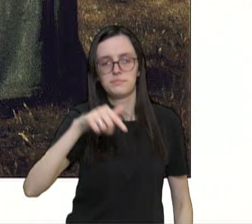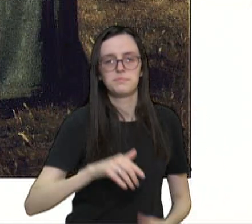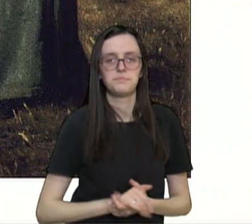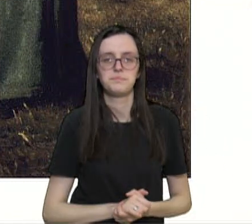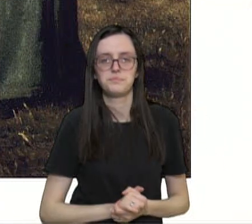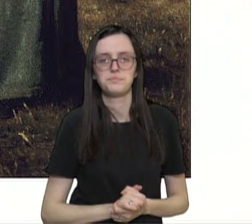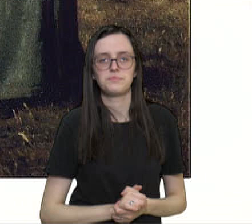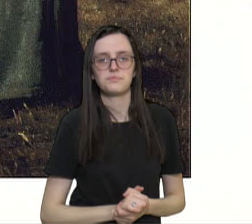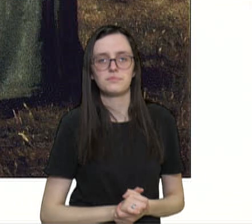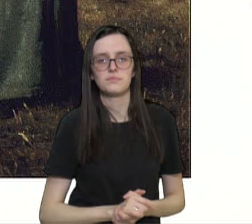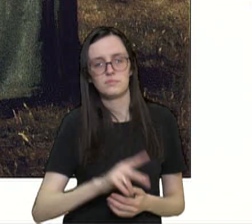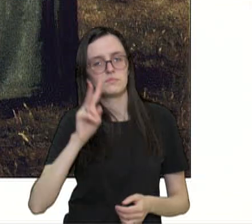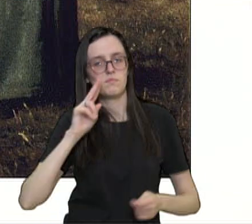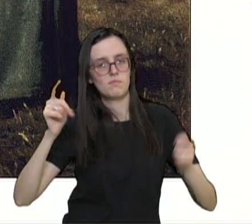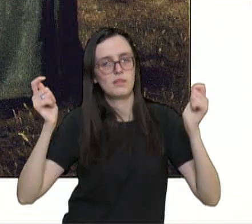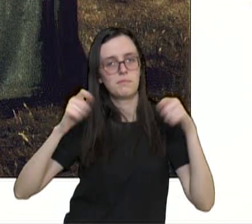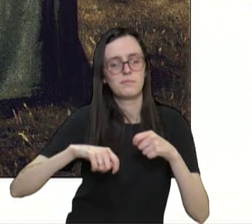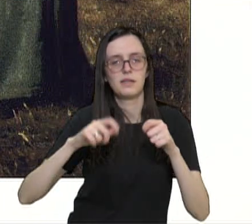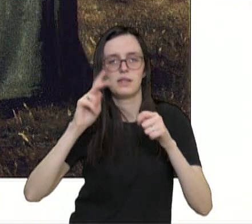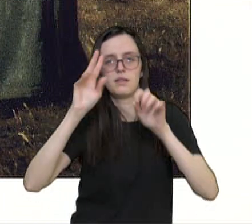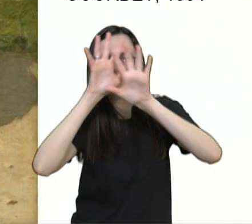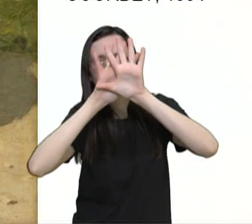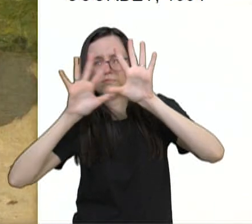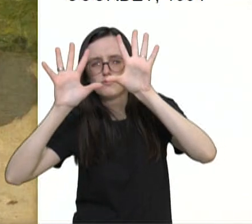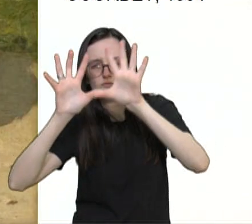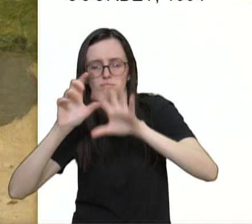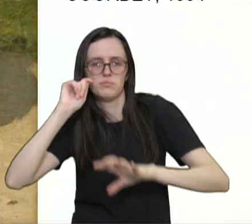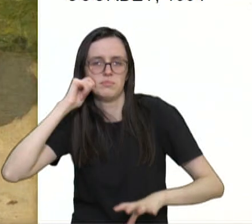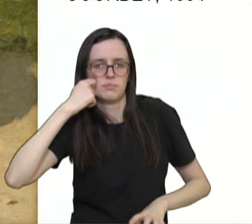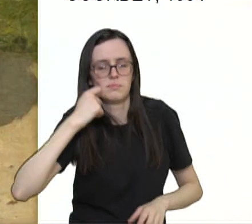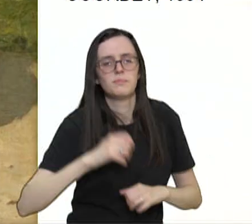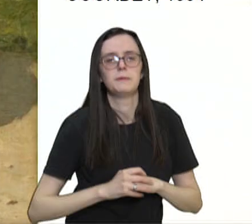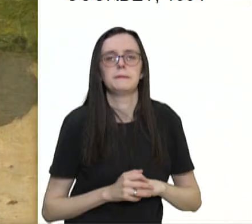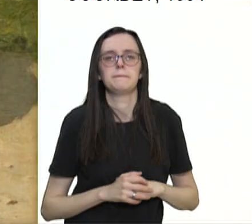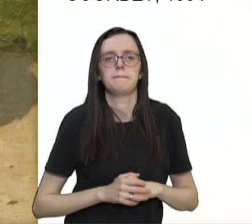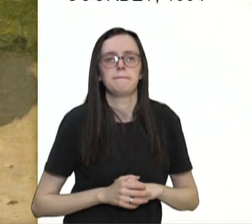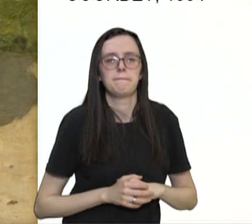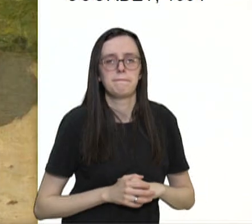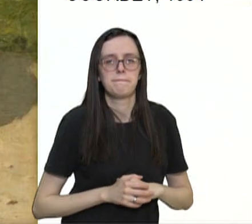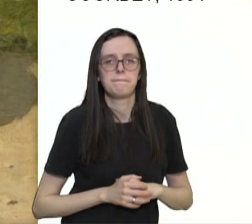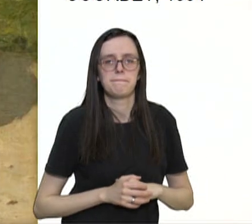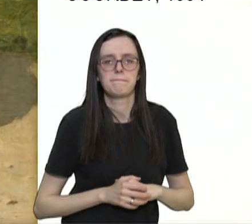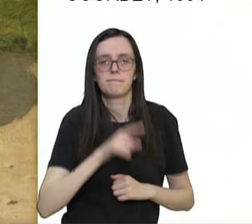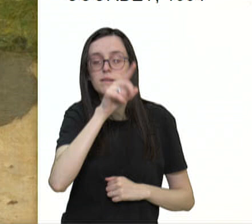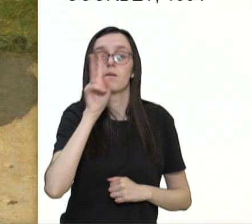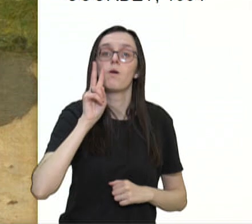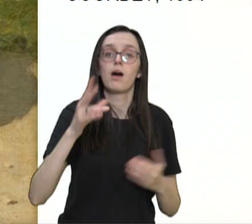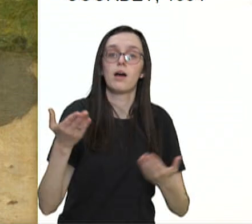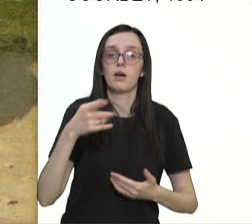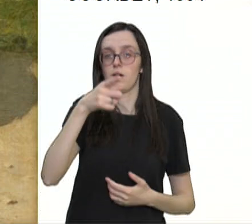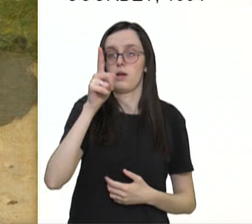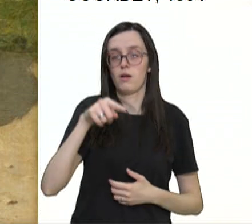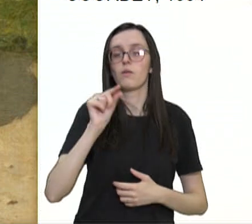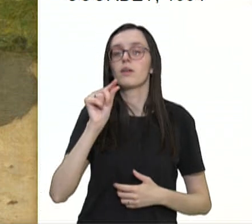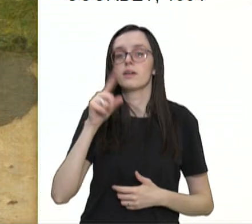a capacidade de sombra das obras. Olha essa aqui, pessoal, do